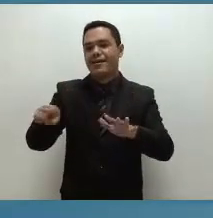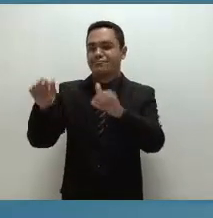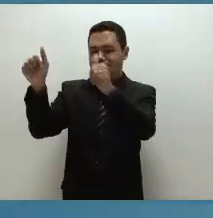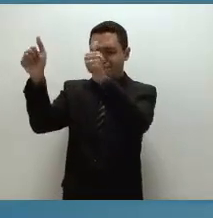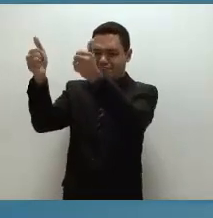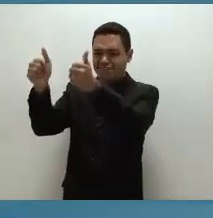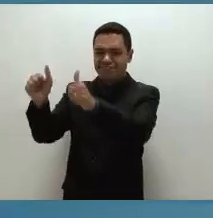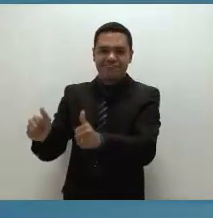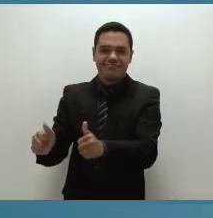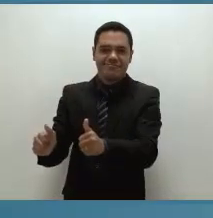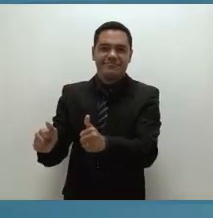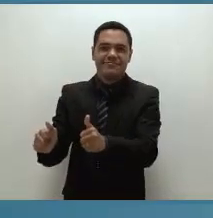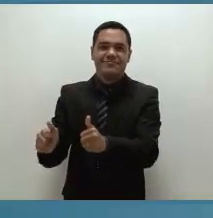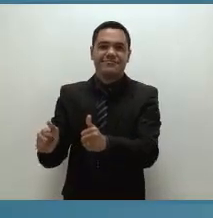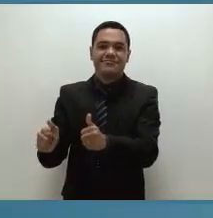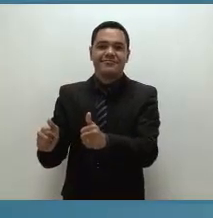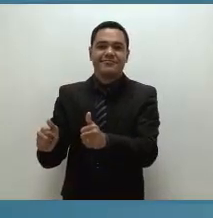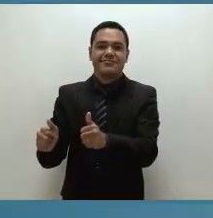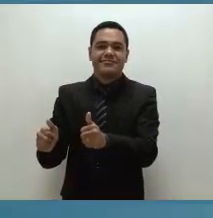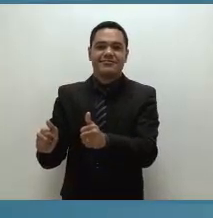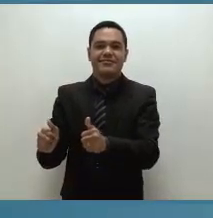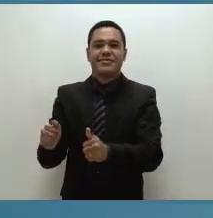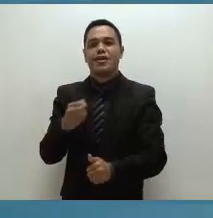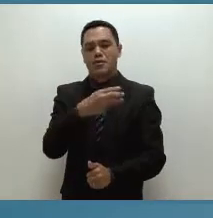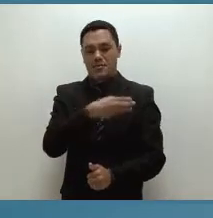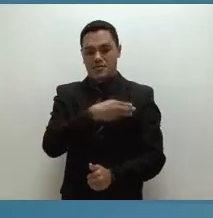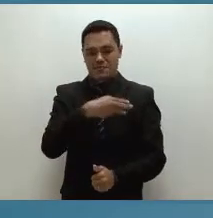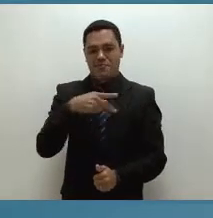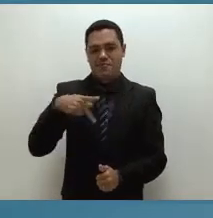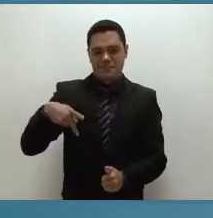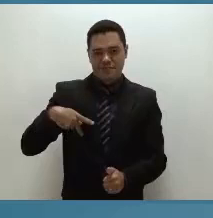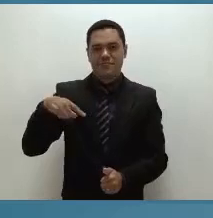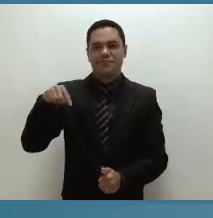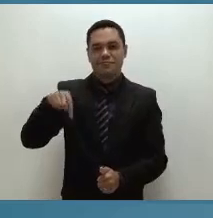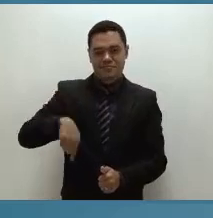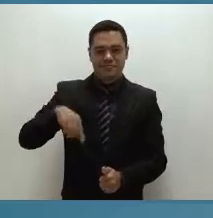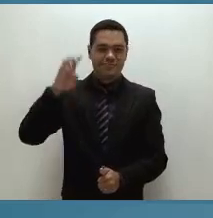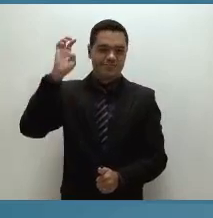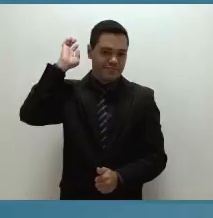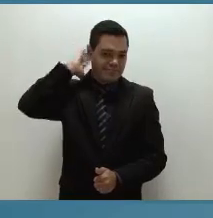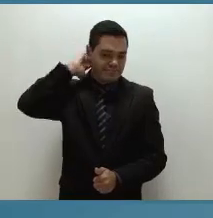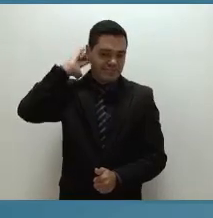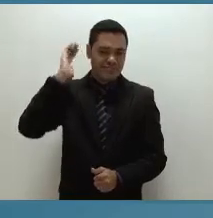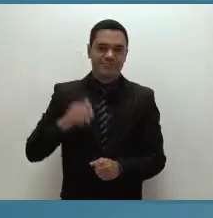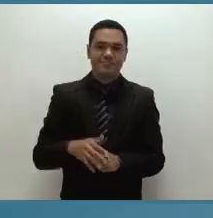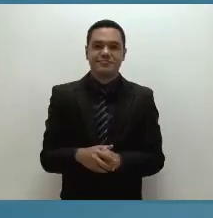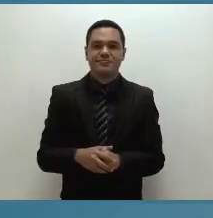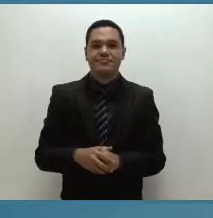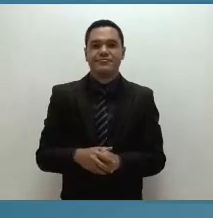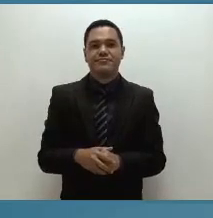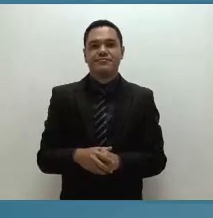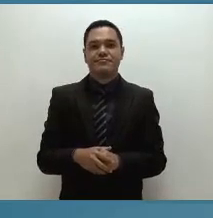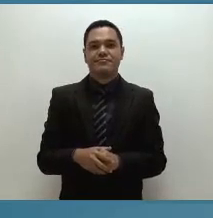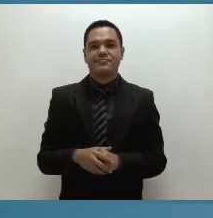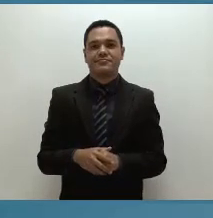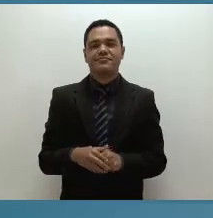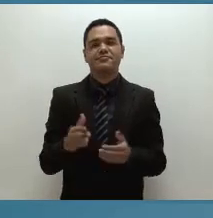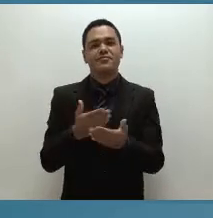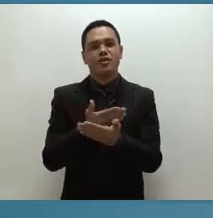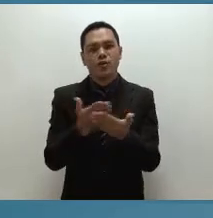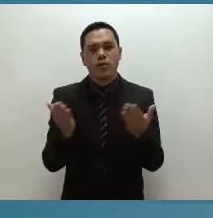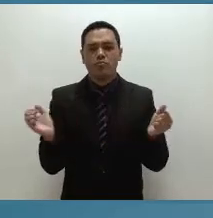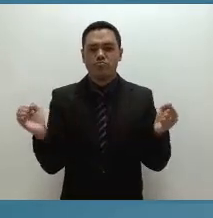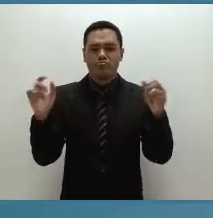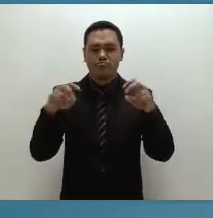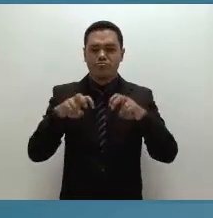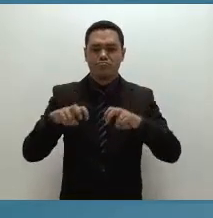Nazaré aos membros do Ministério Público do Estado do Pará, a todos os seus integrantes, aos